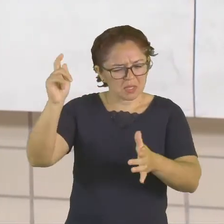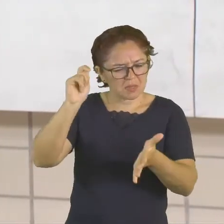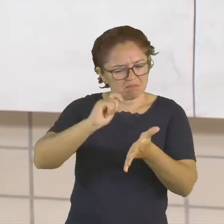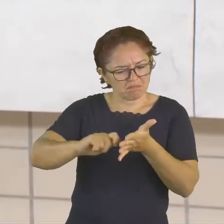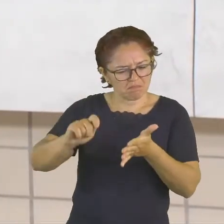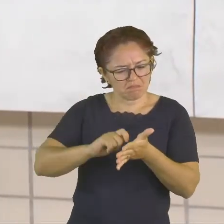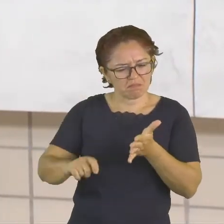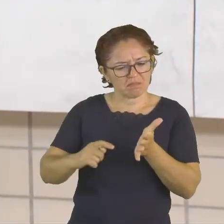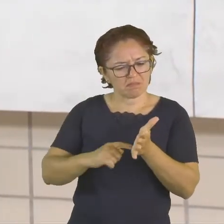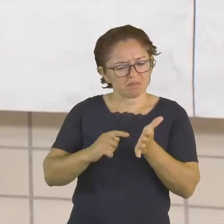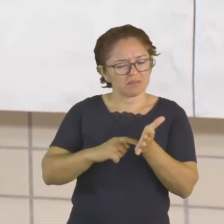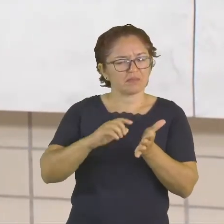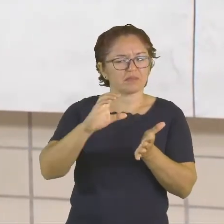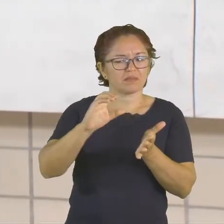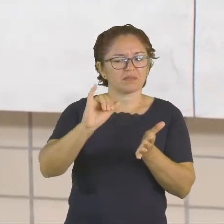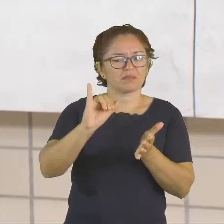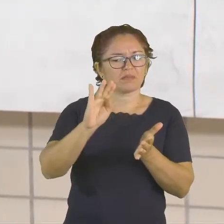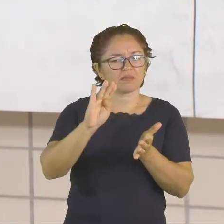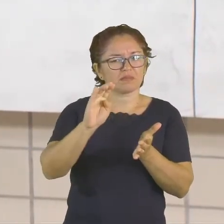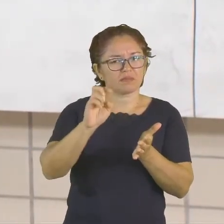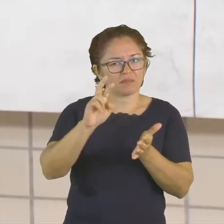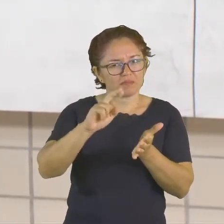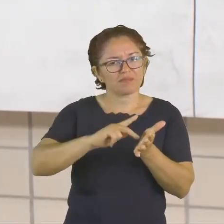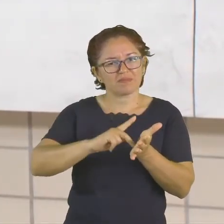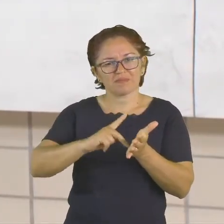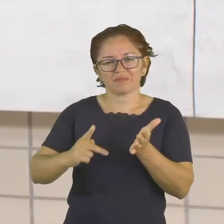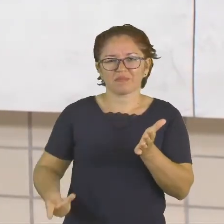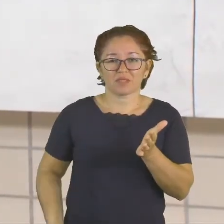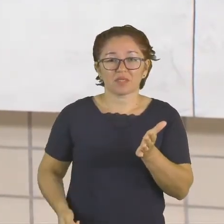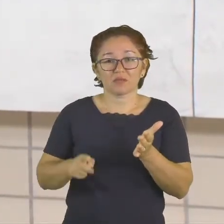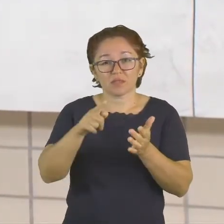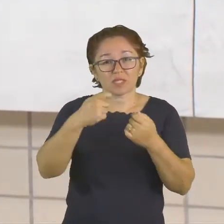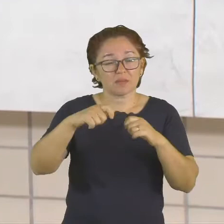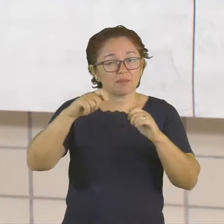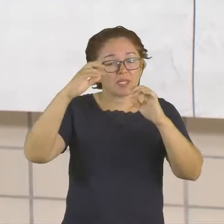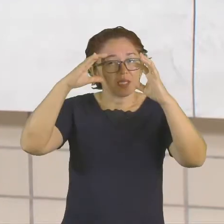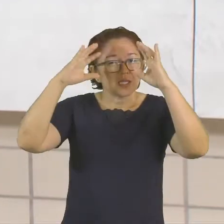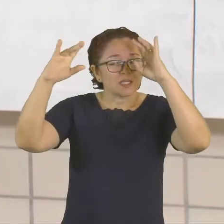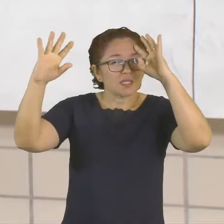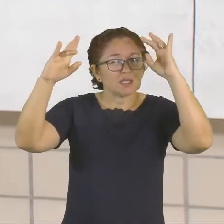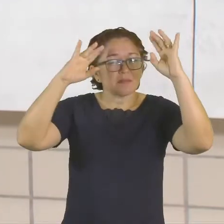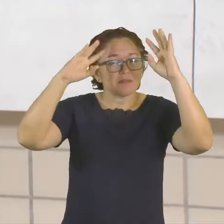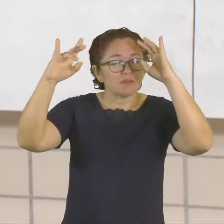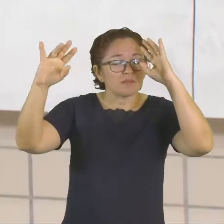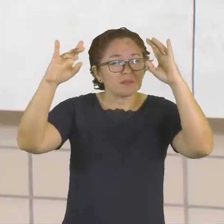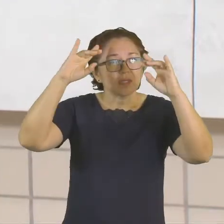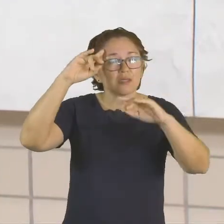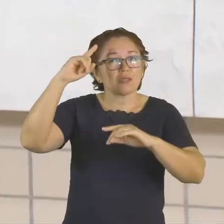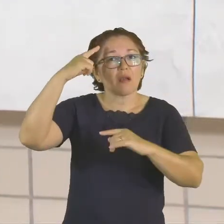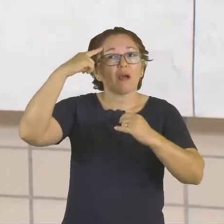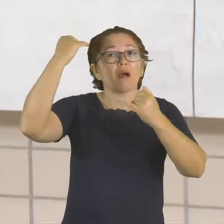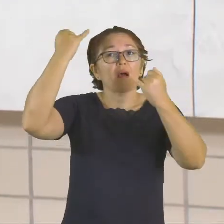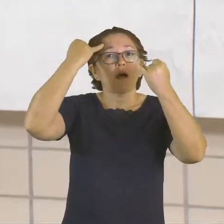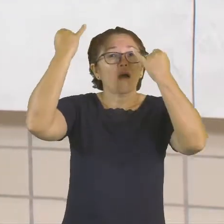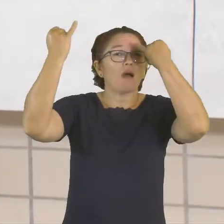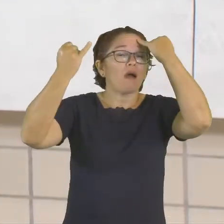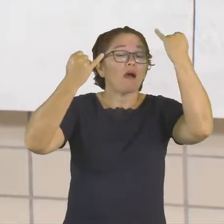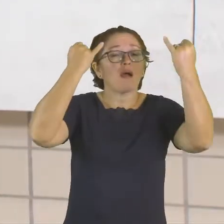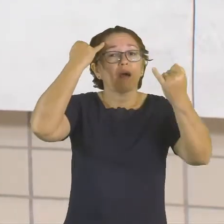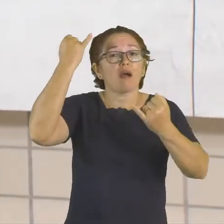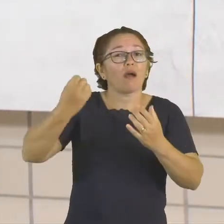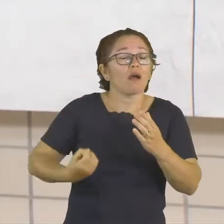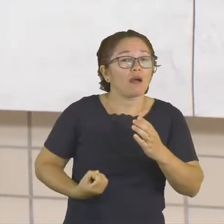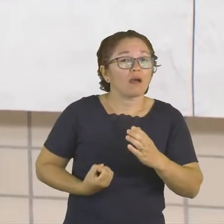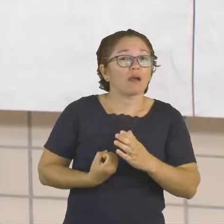de texto, esse tipo de poema, é usar a criatividade e usar tudo que nos é oferecido, as